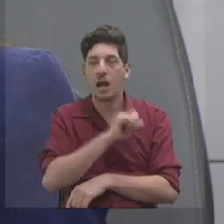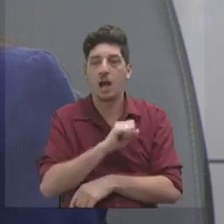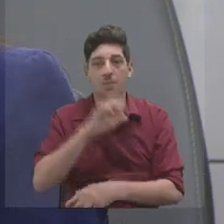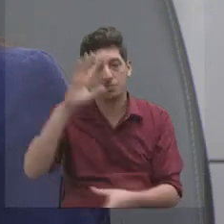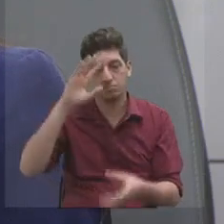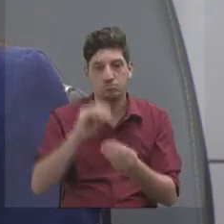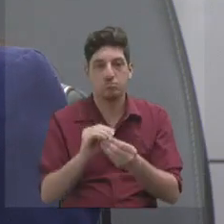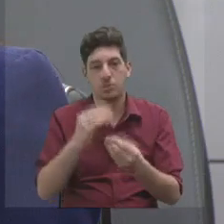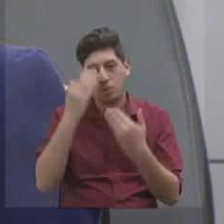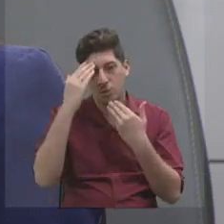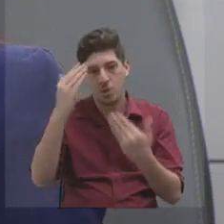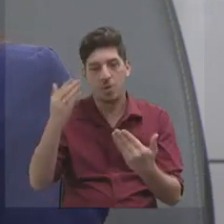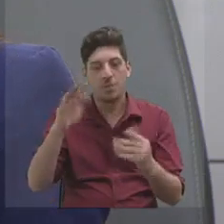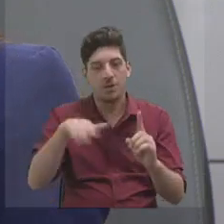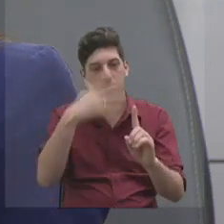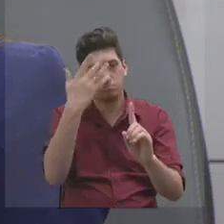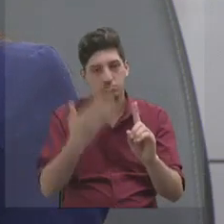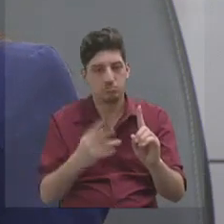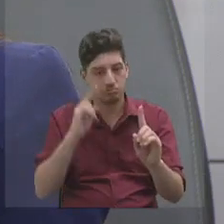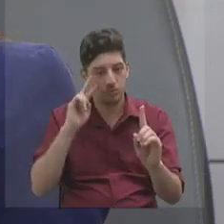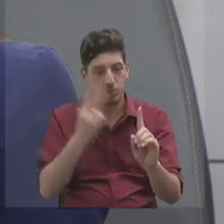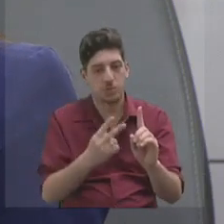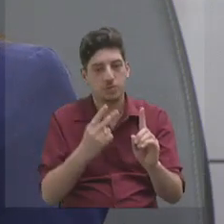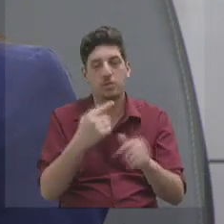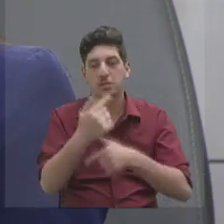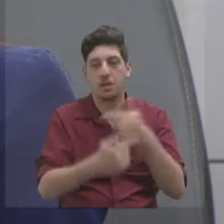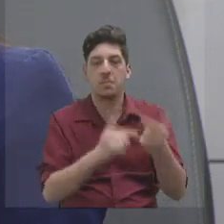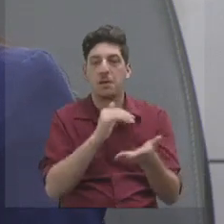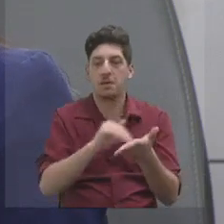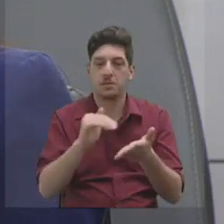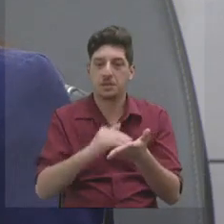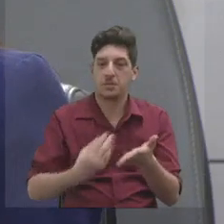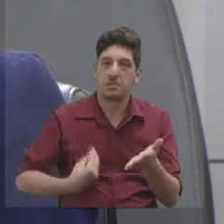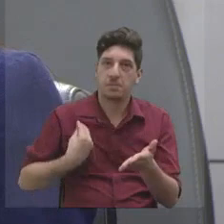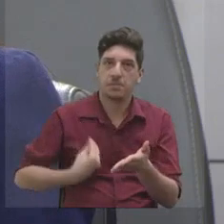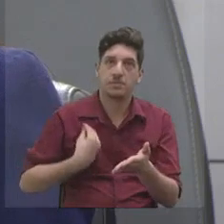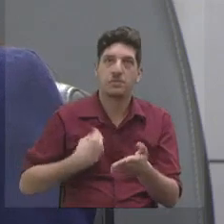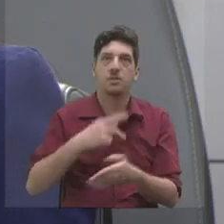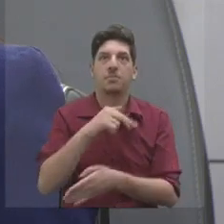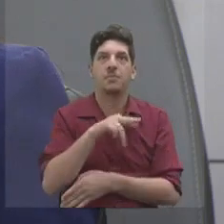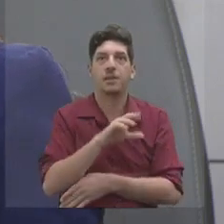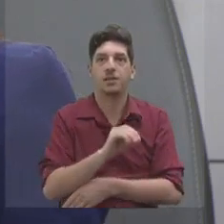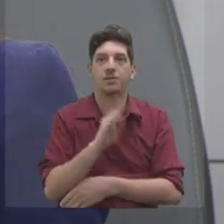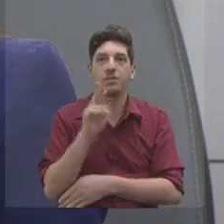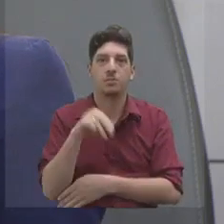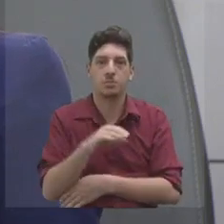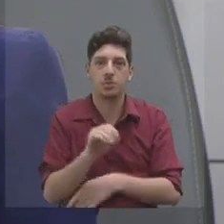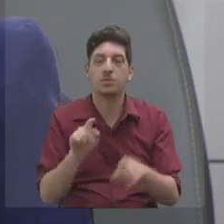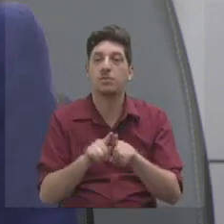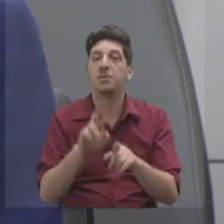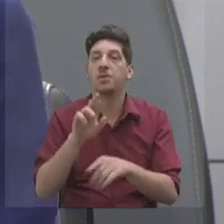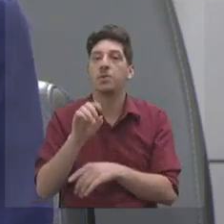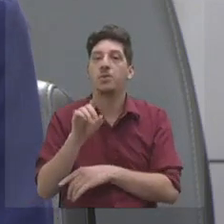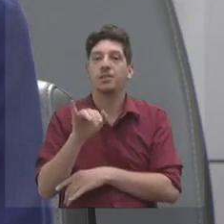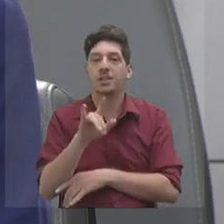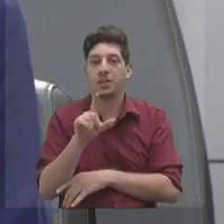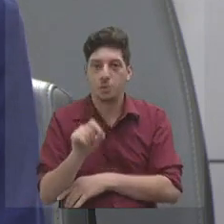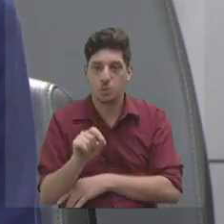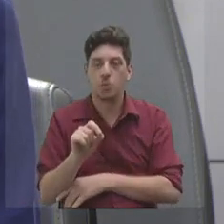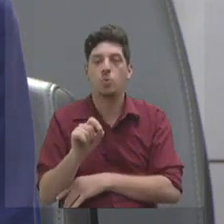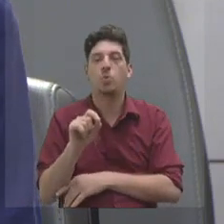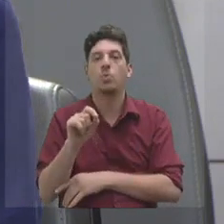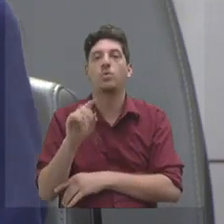reconhecer o trabalho a presença do nosso secretário do Pedro Bruno aqui também do Rodrigo Tavares enquanto